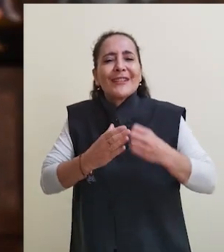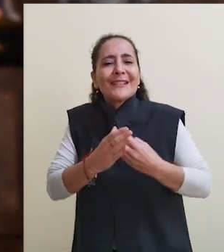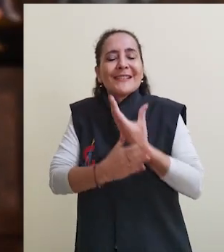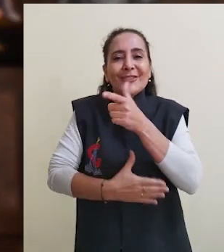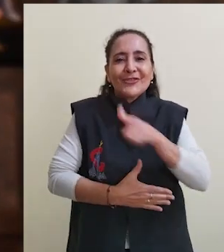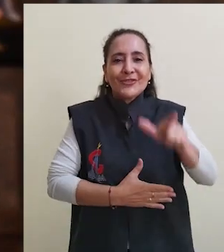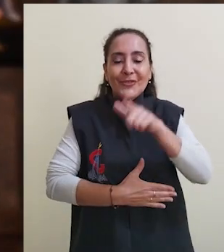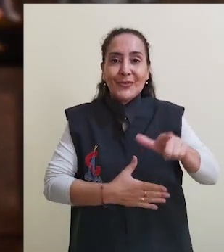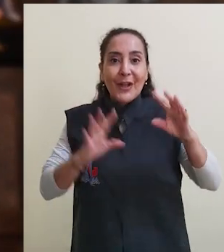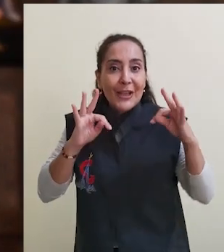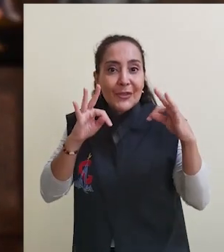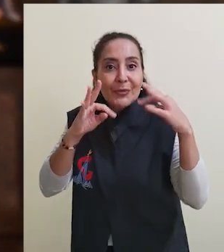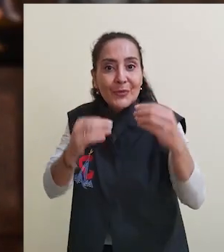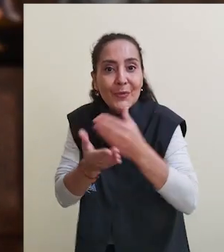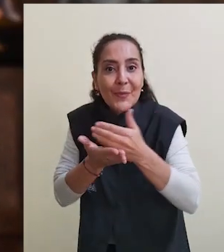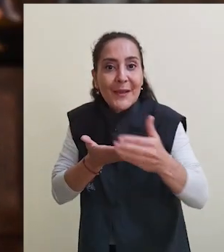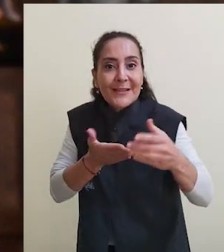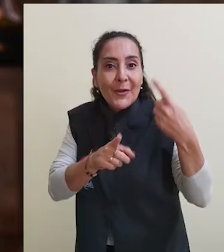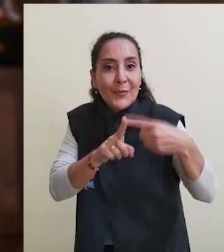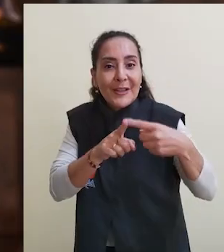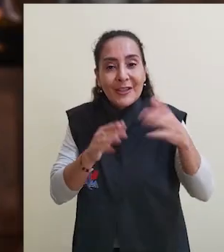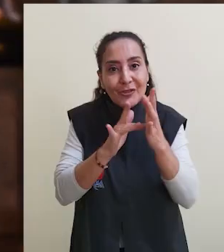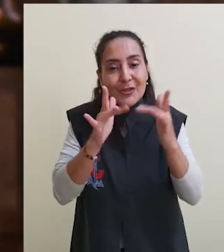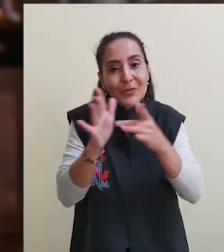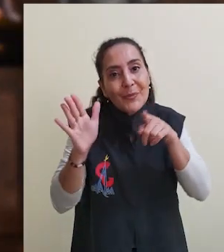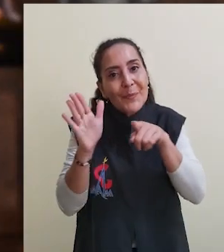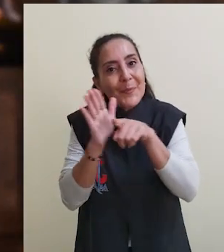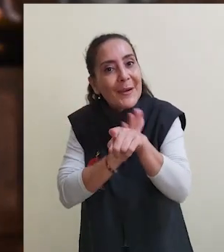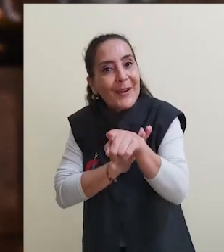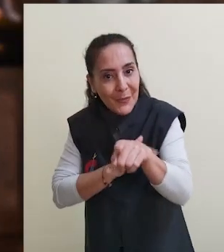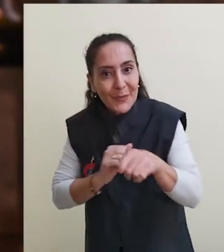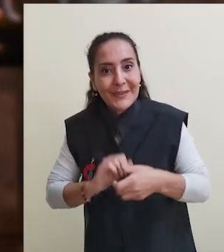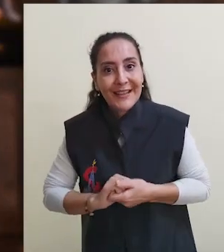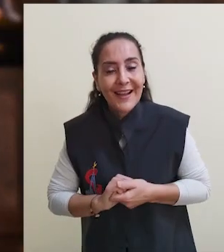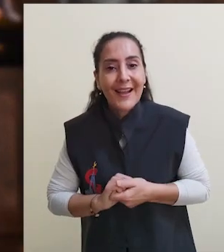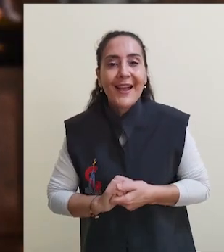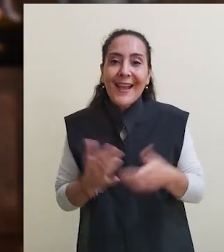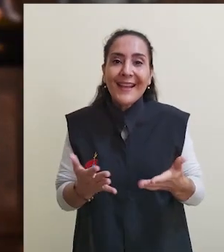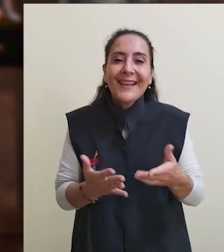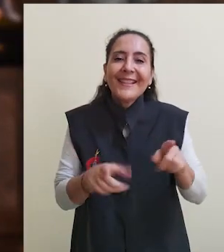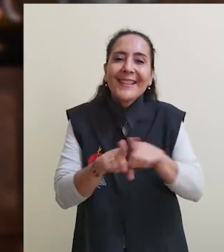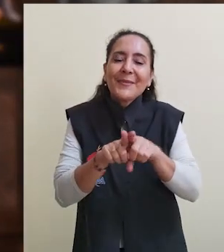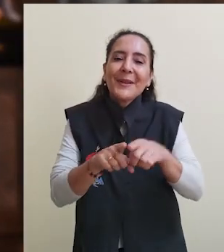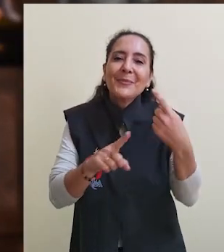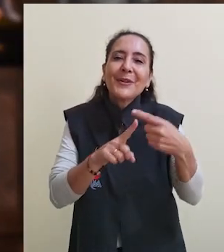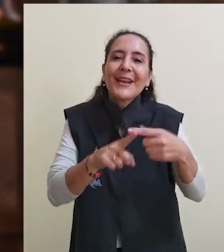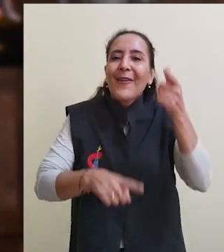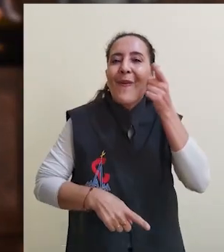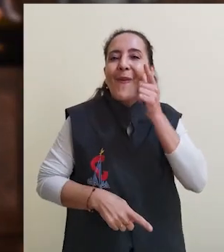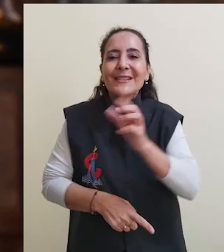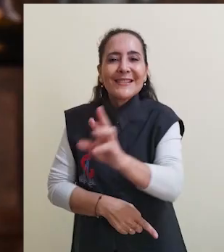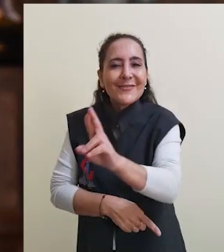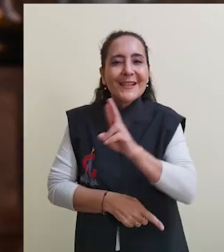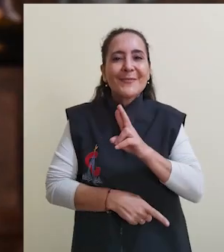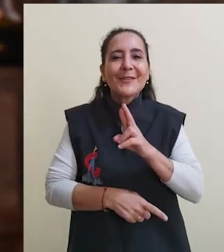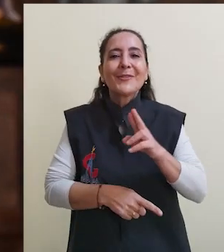em nós de novo. Mas tudo começa pela pergunta que Jesus faz, tudo começa em conseguir dar essa resposta, que